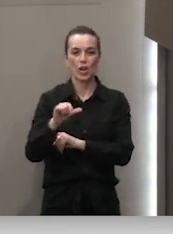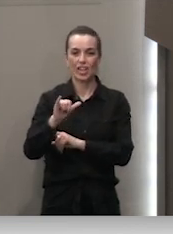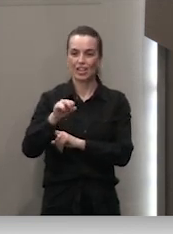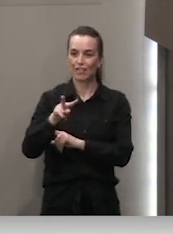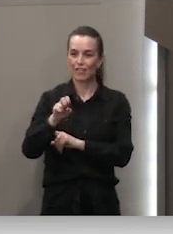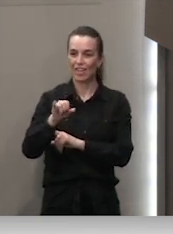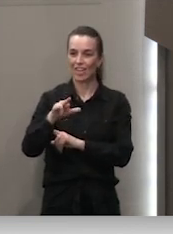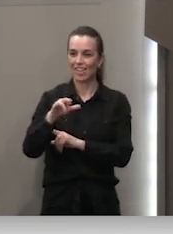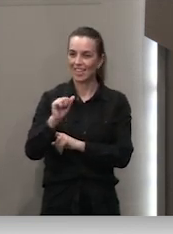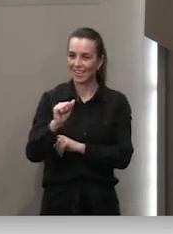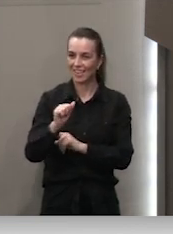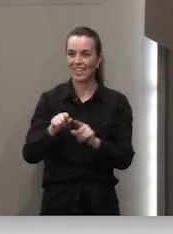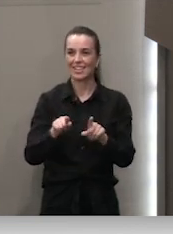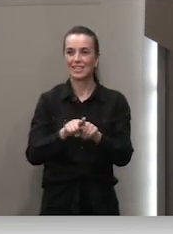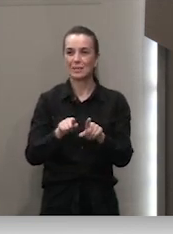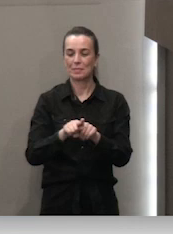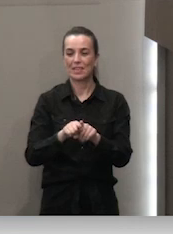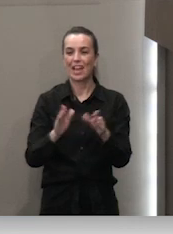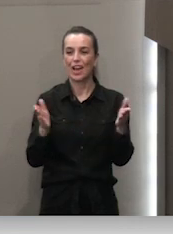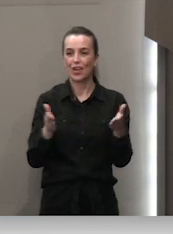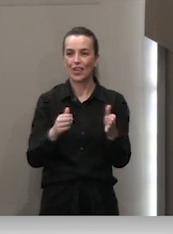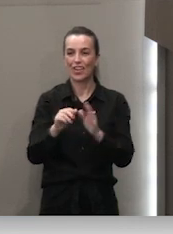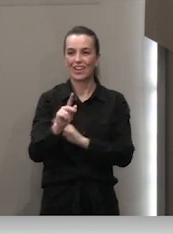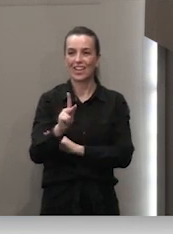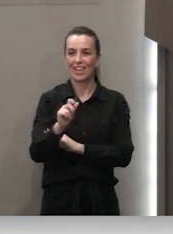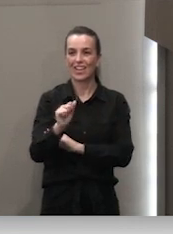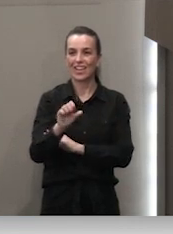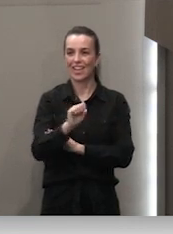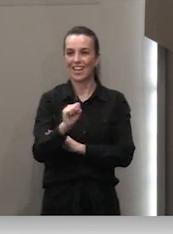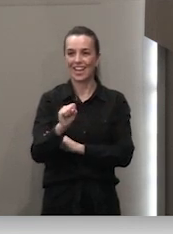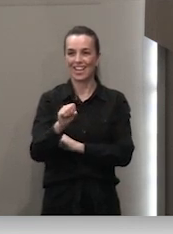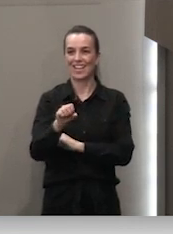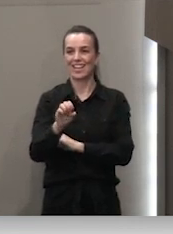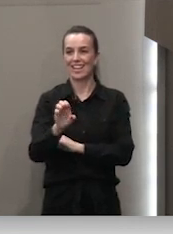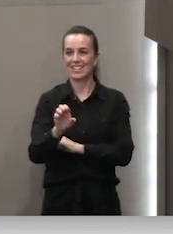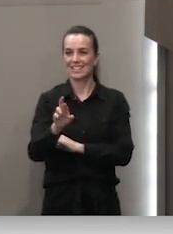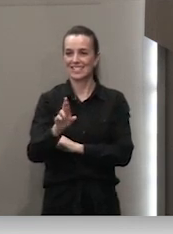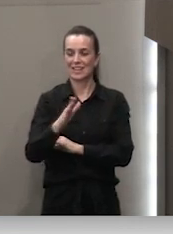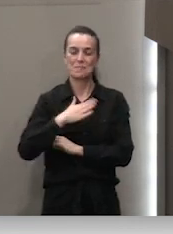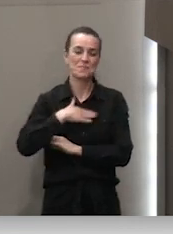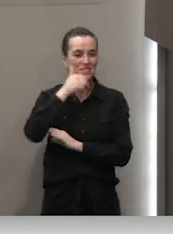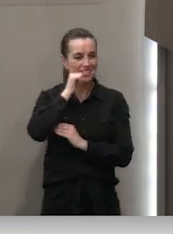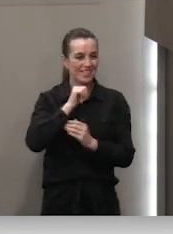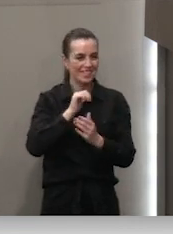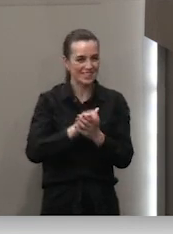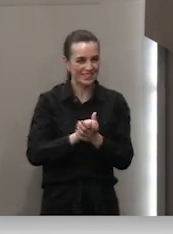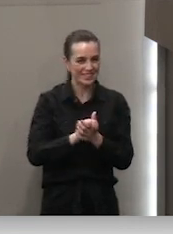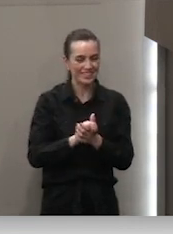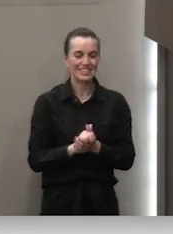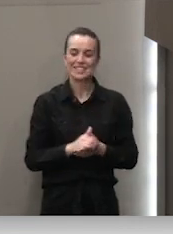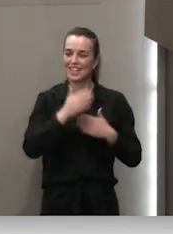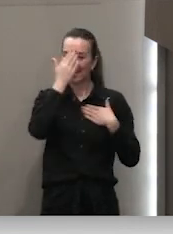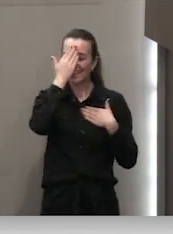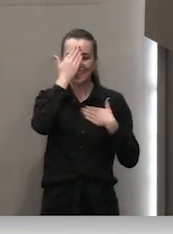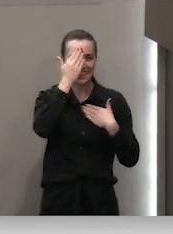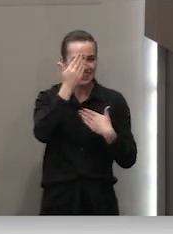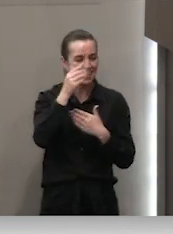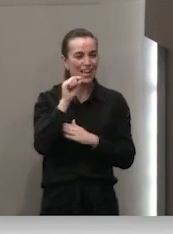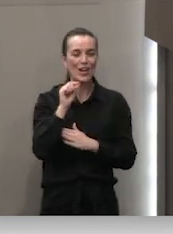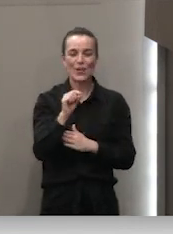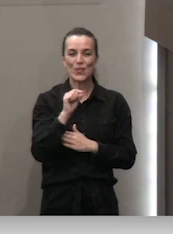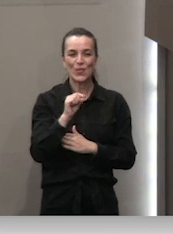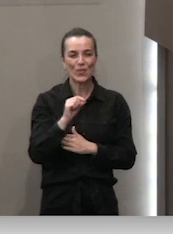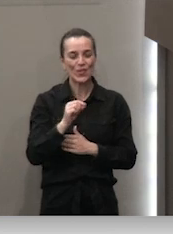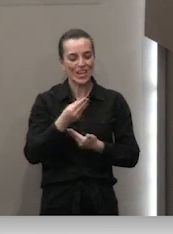agora a família Cássio também da minha esposa. Então a gente só pode agradecer e o que a gente leva para